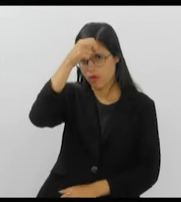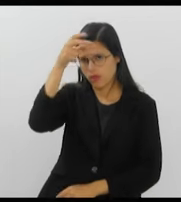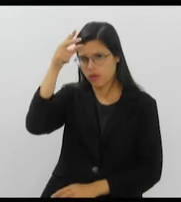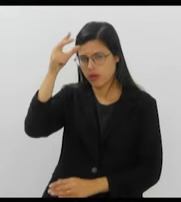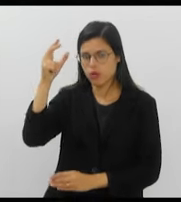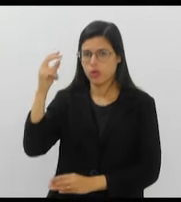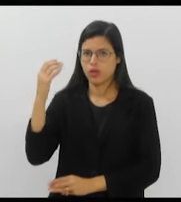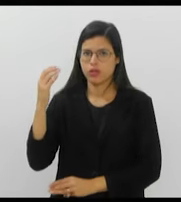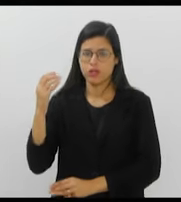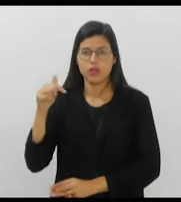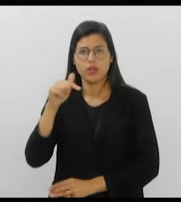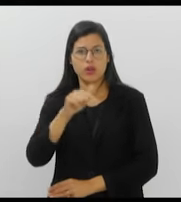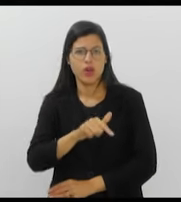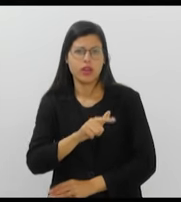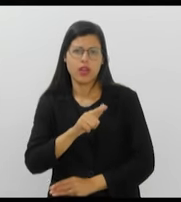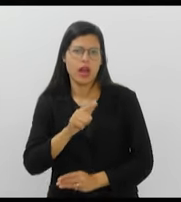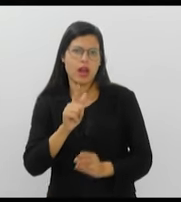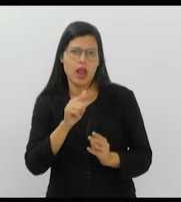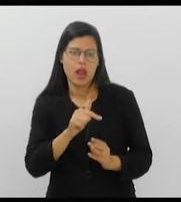Paquito, vassalo.